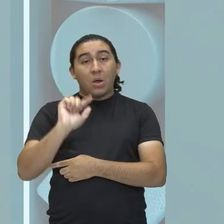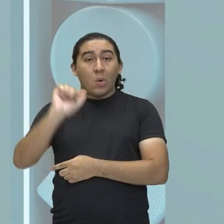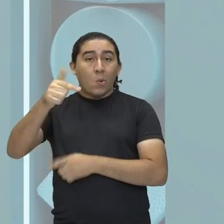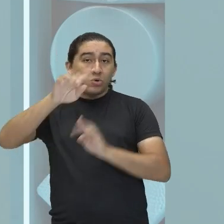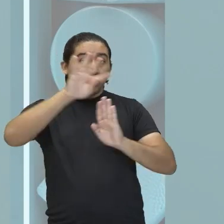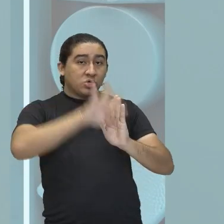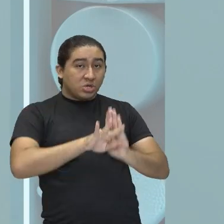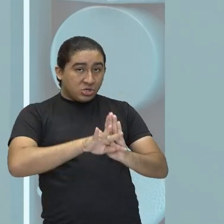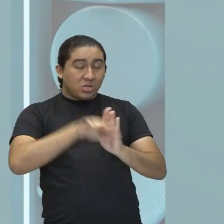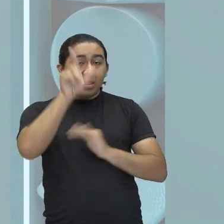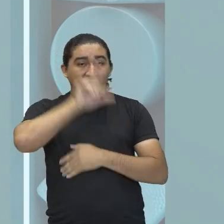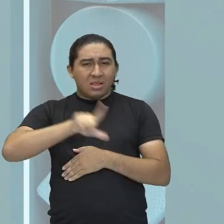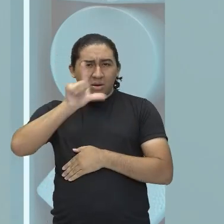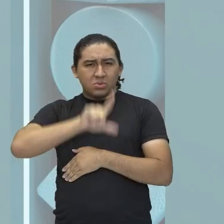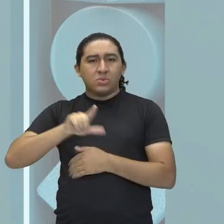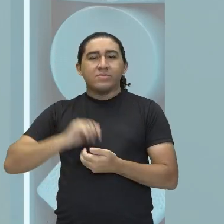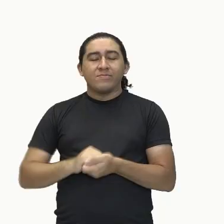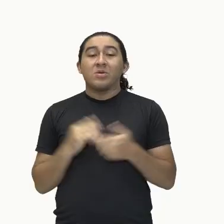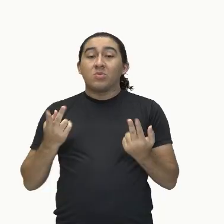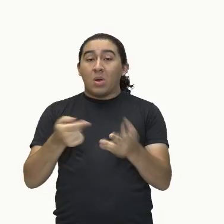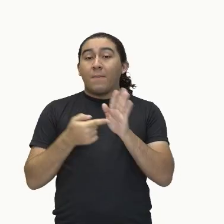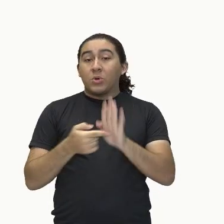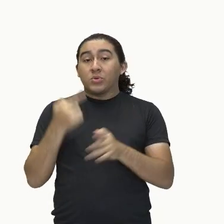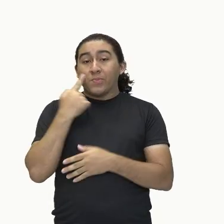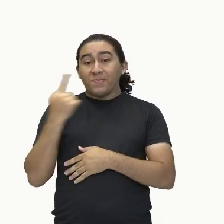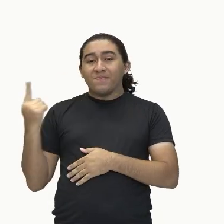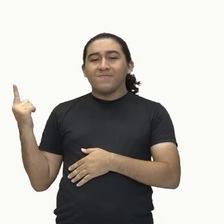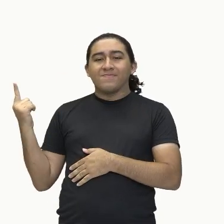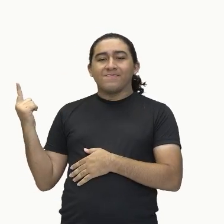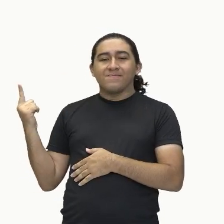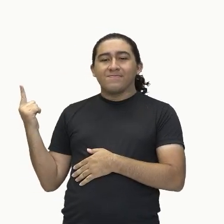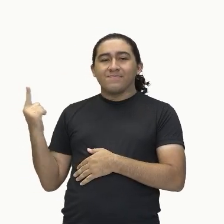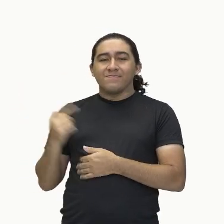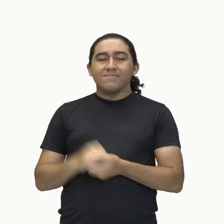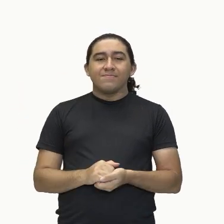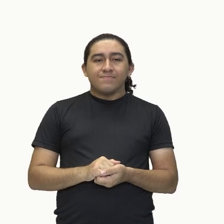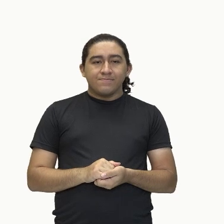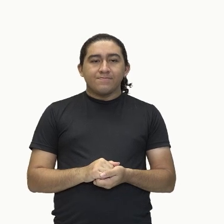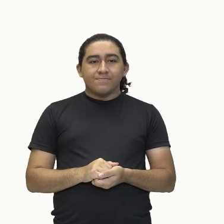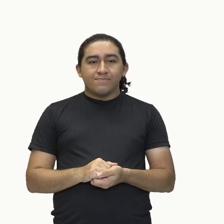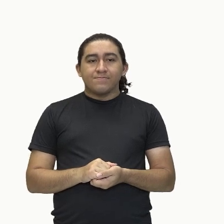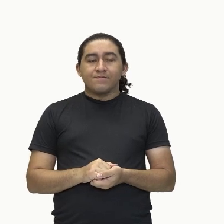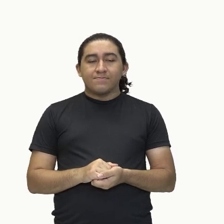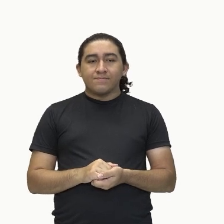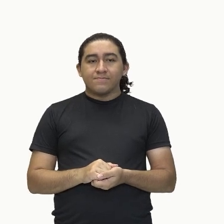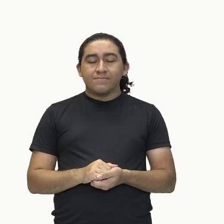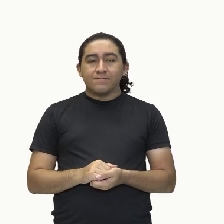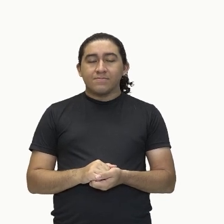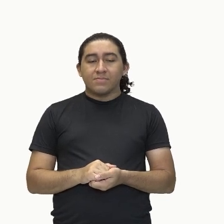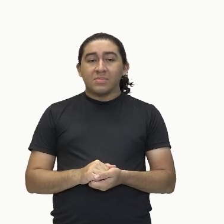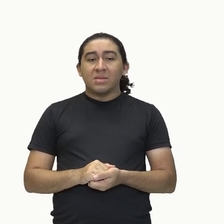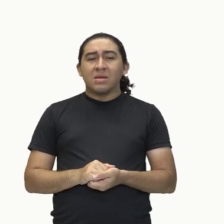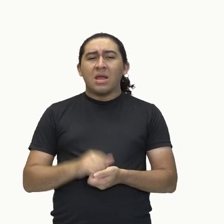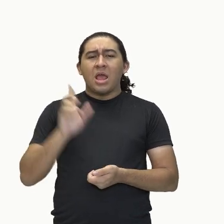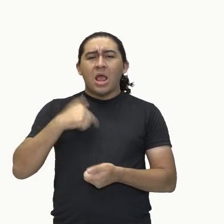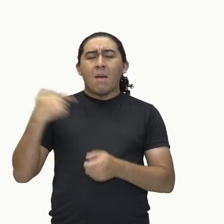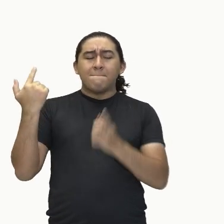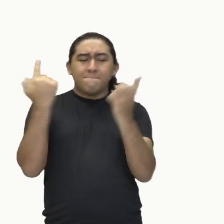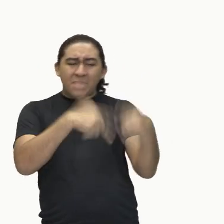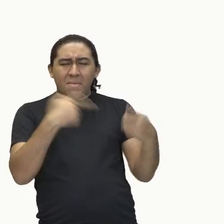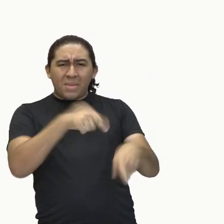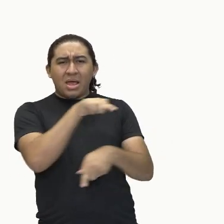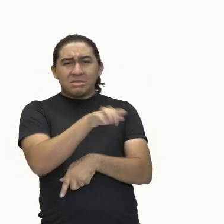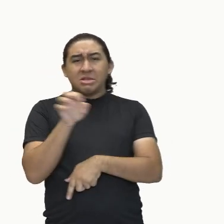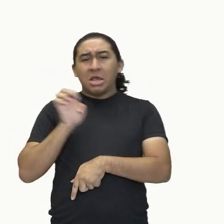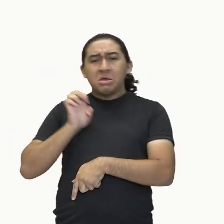da nossa literatura, como esse aqui que eu vou apresentar para vocês um trechinho. Ode ao burguês. Eu insulto o